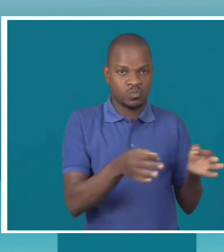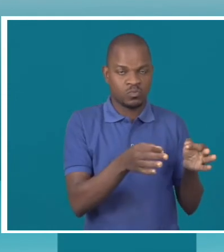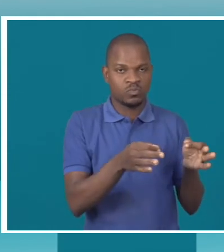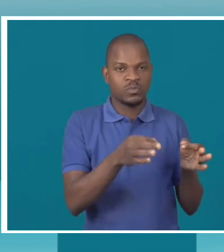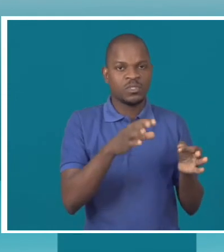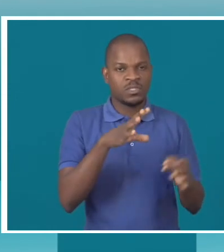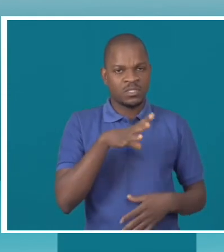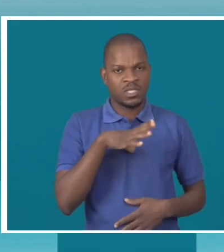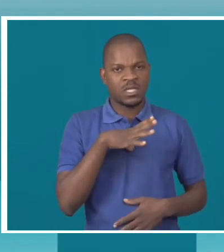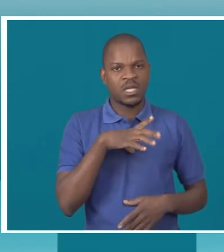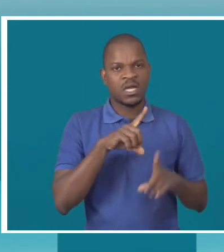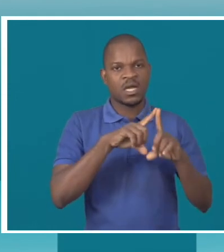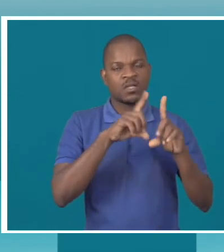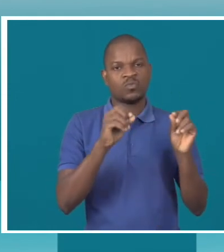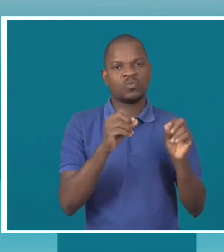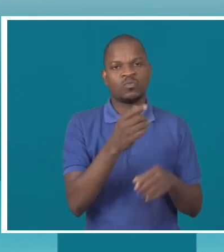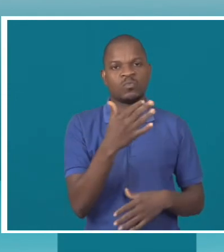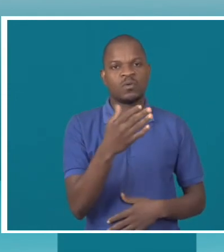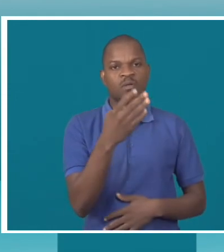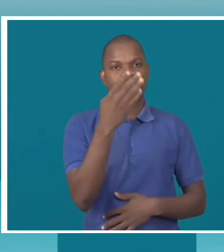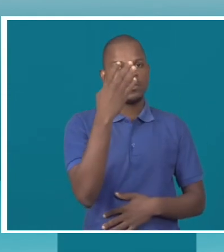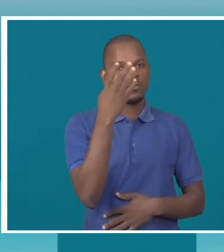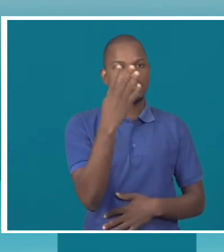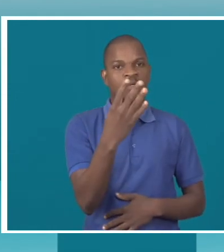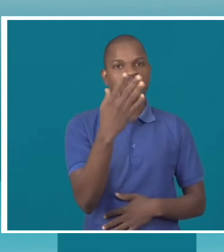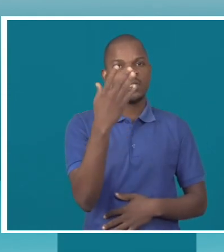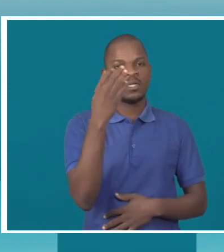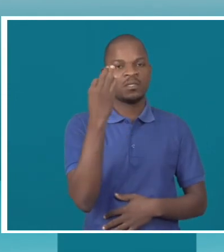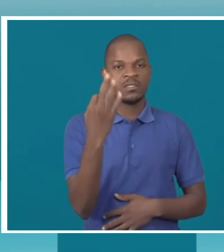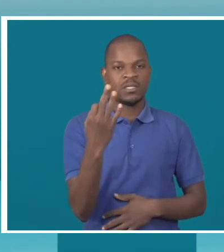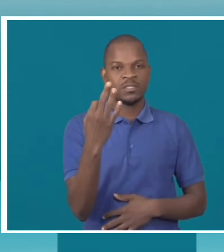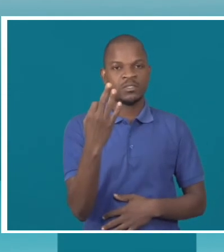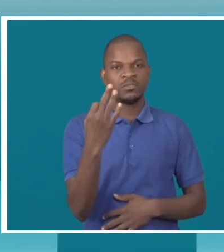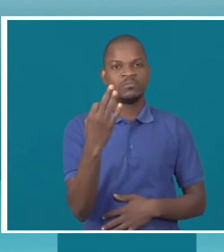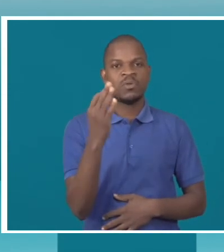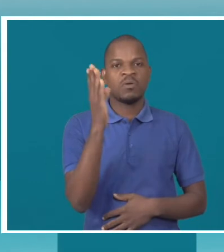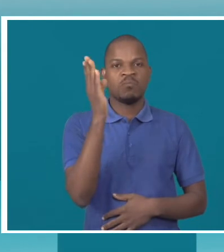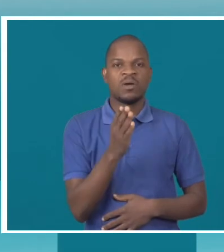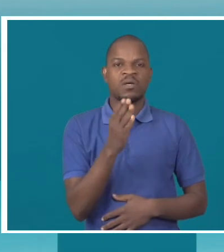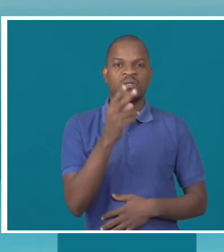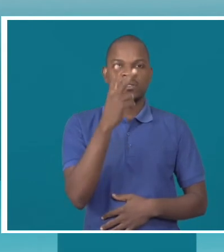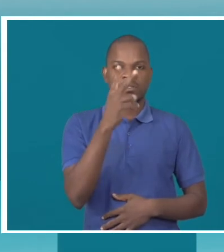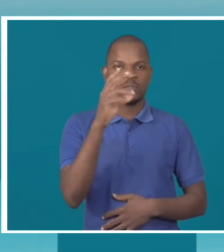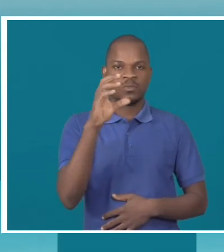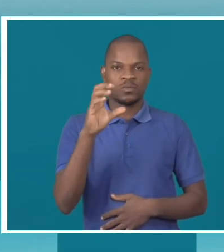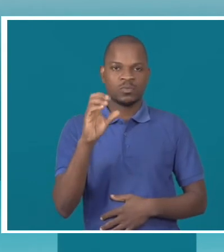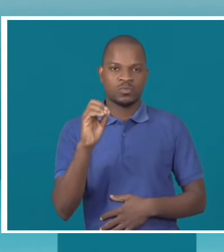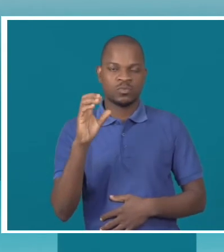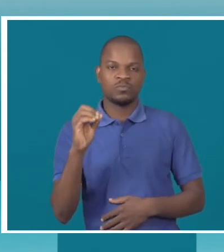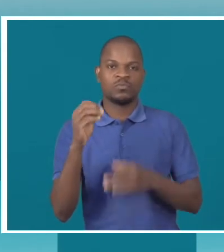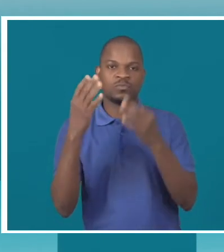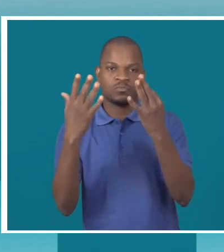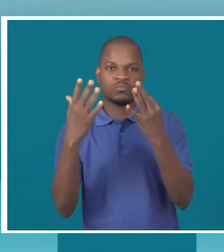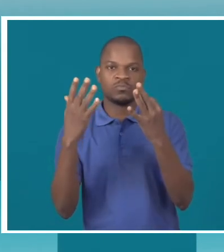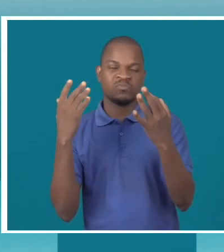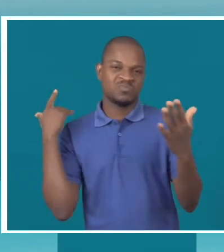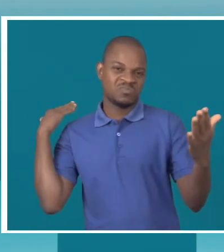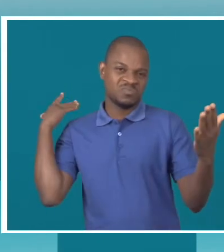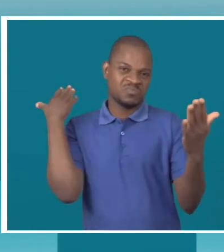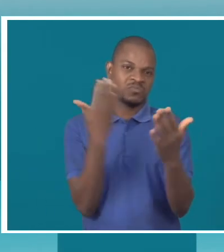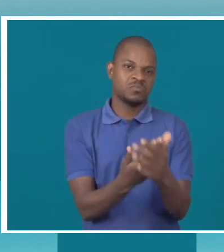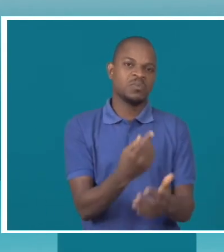Temos o decreto 53 barra 2008. Lá vão 10 anos. Mas experimenta sair para a